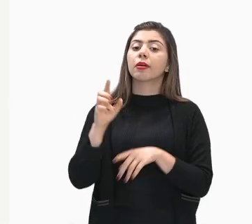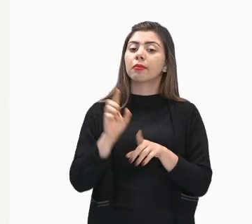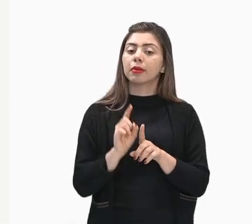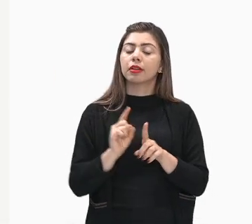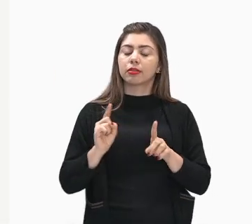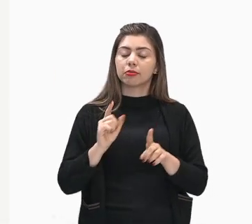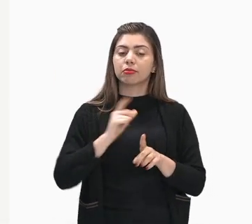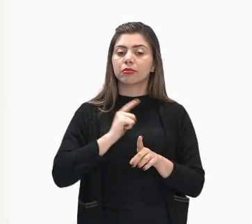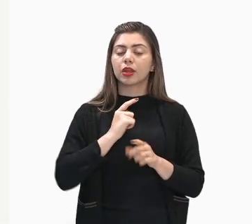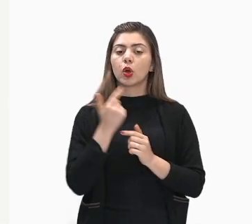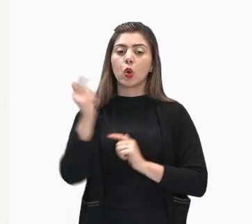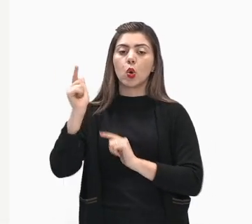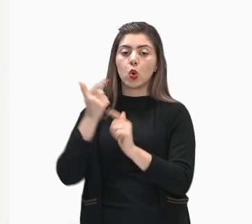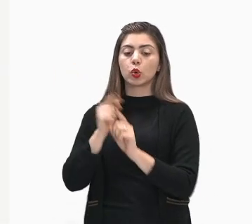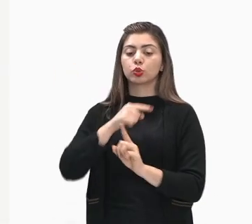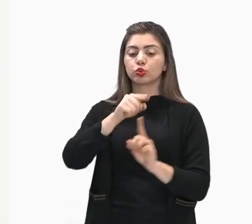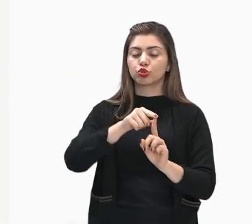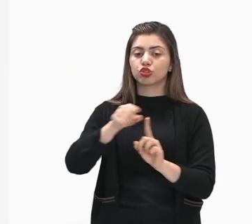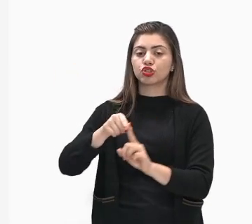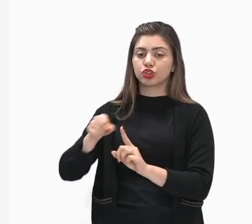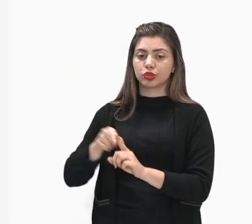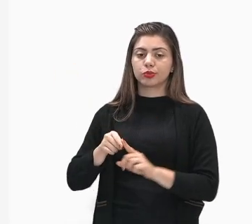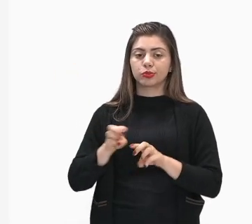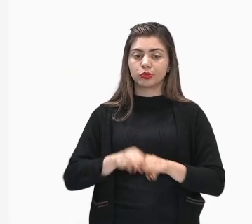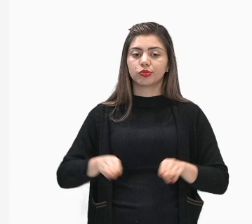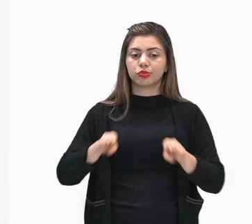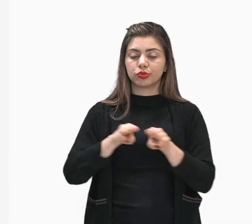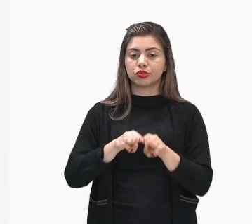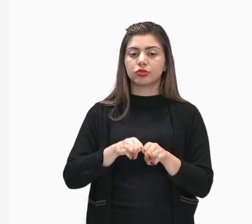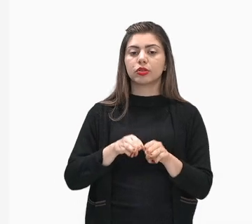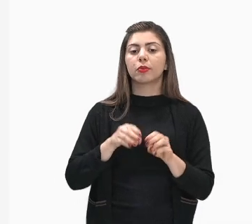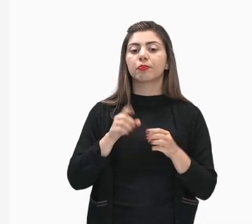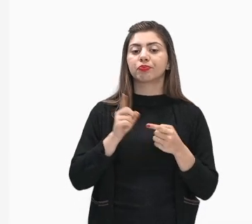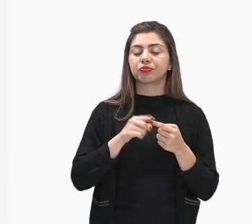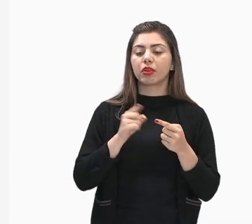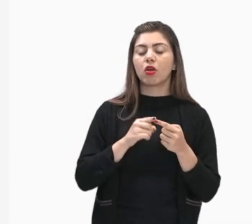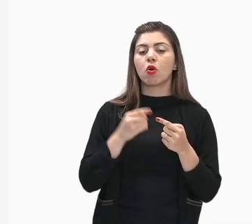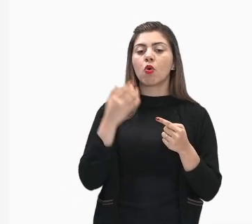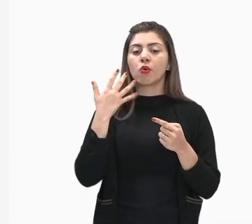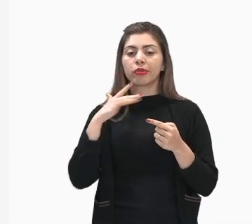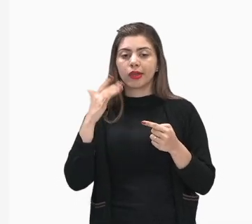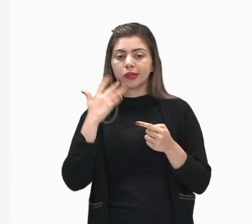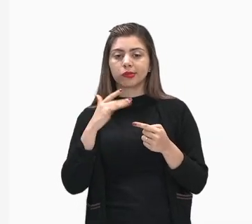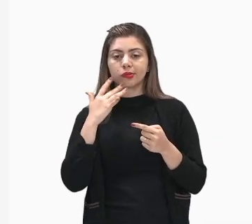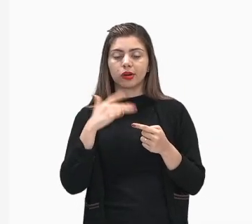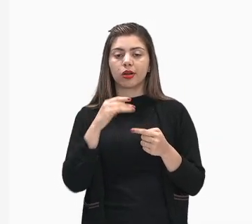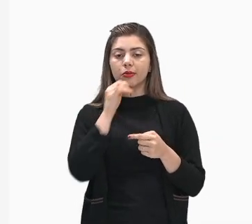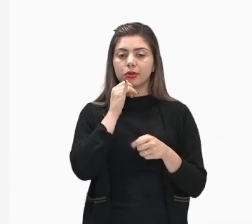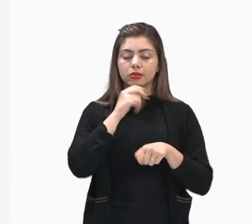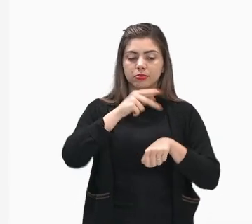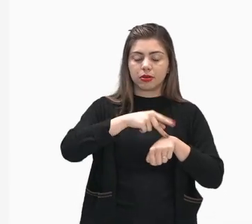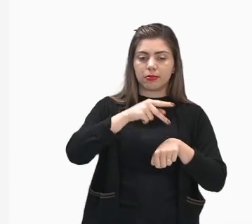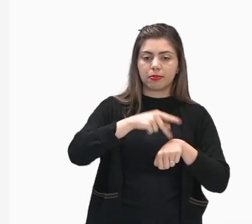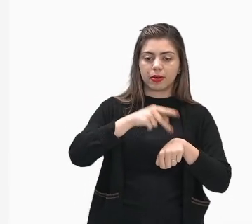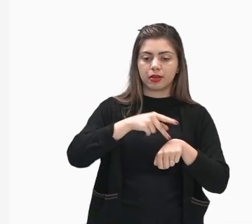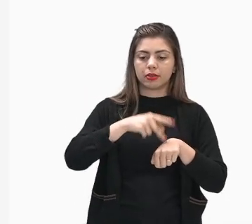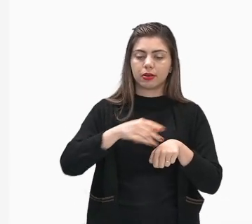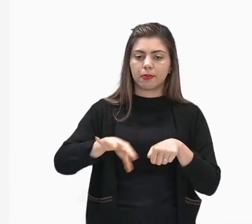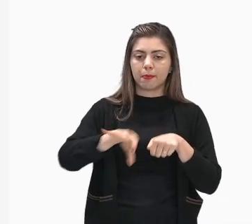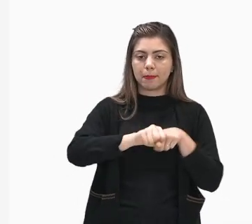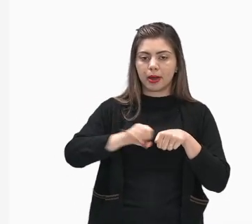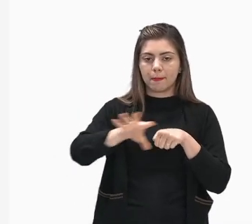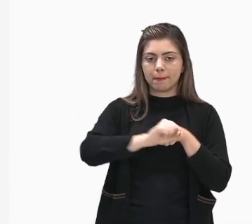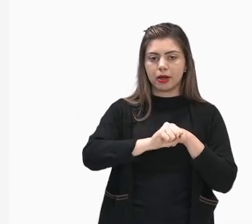Então, existem ímãs permanentes naturais, como as pedras de magnetita, tá? Nós